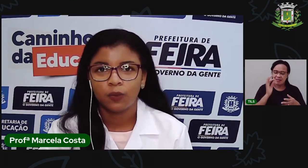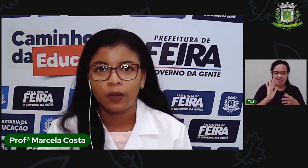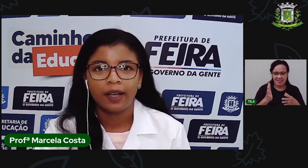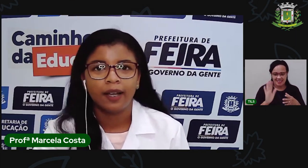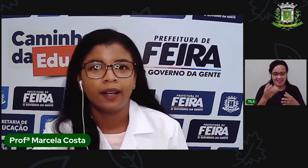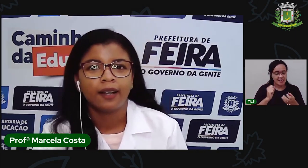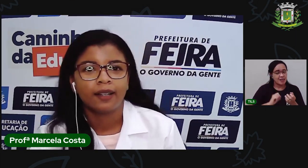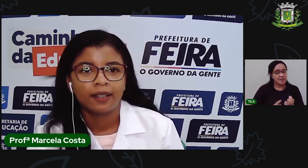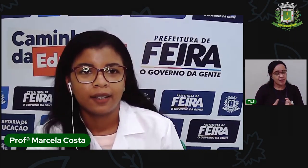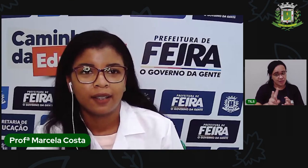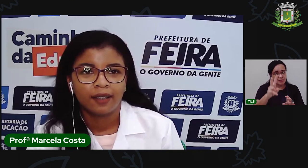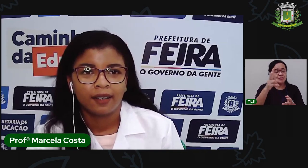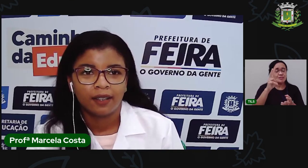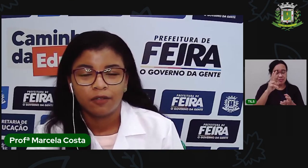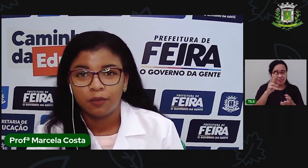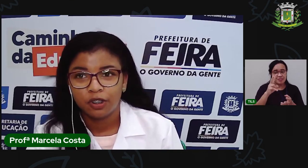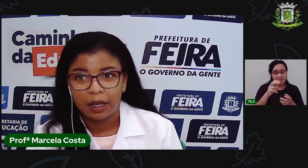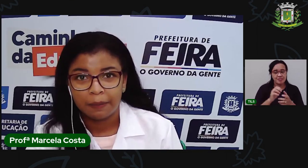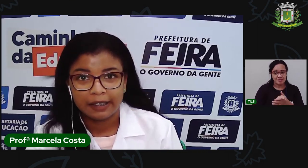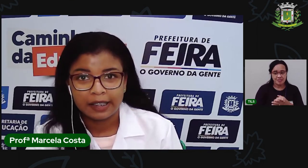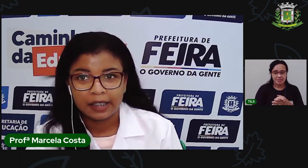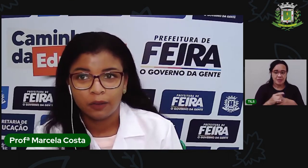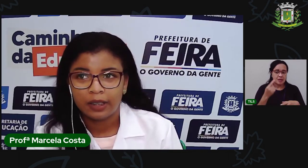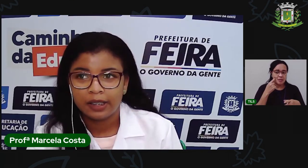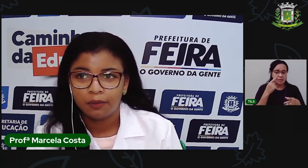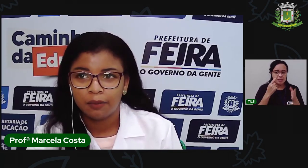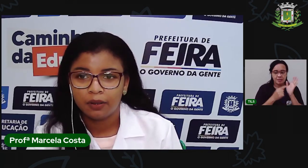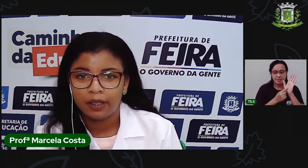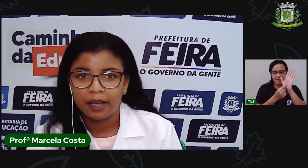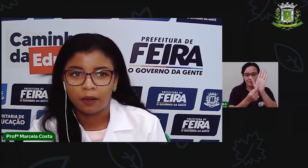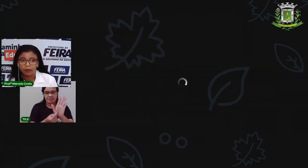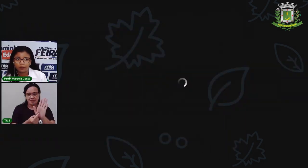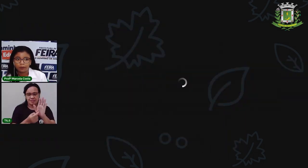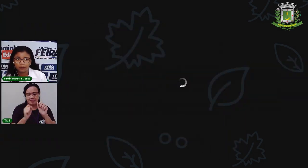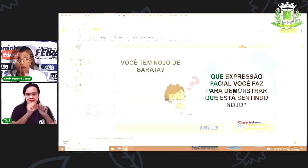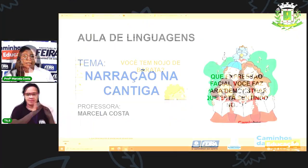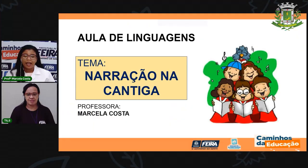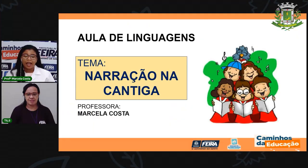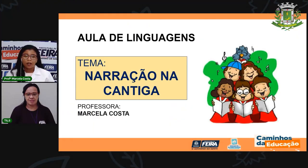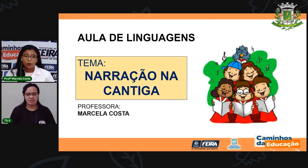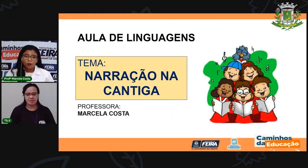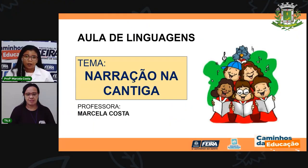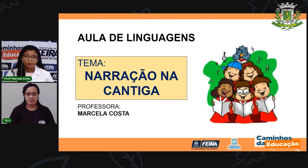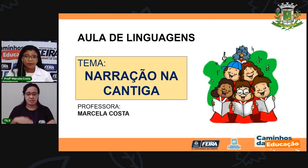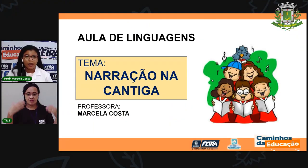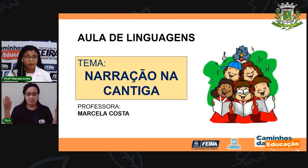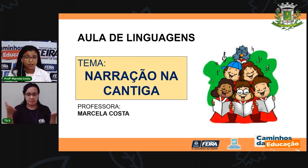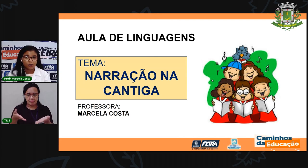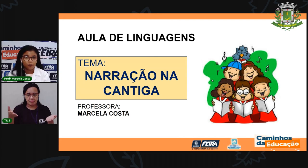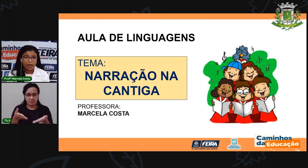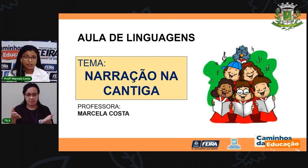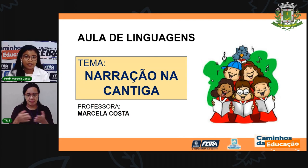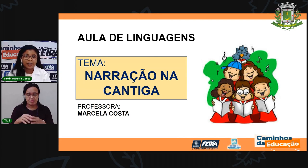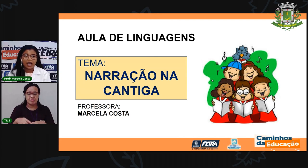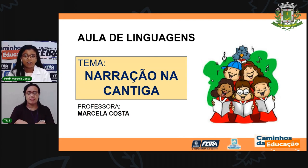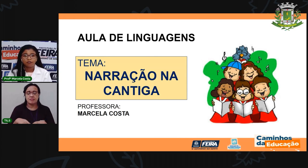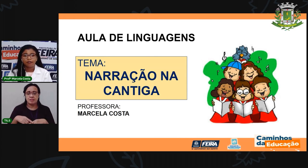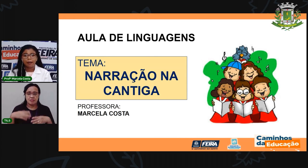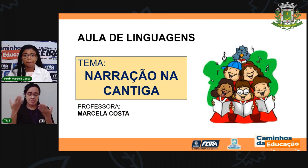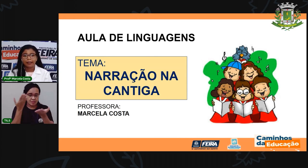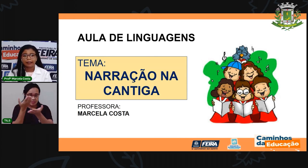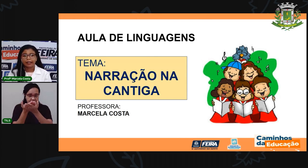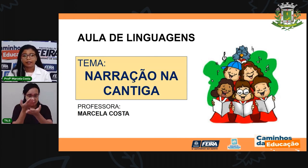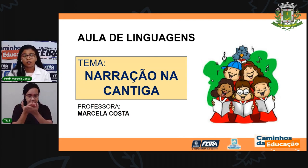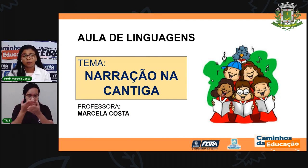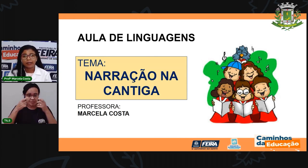continuar. Eu vou mostrar a apresentação desse momento da aula, tá bom? Agora, na aula de linguagens, a gente